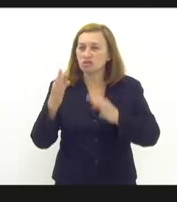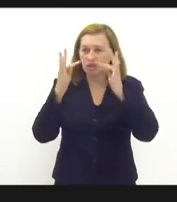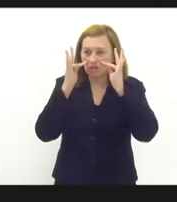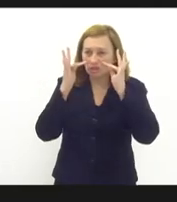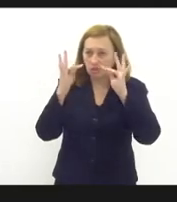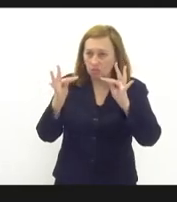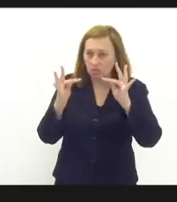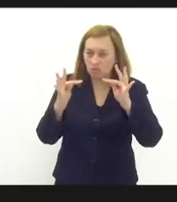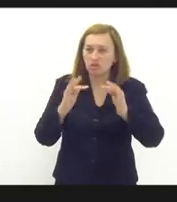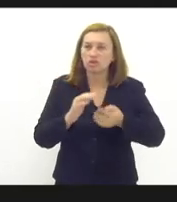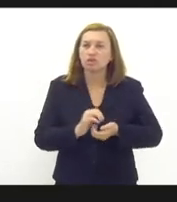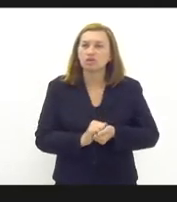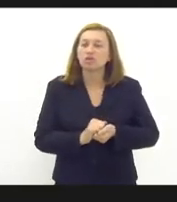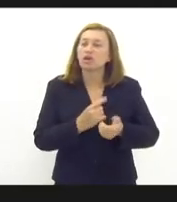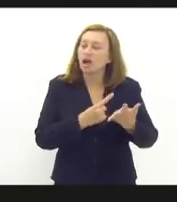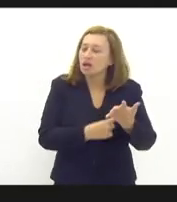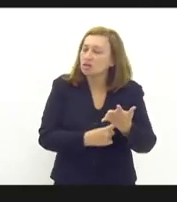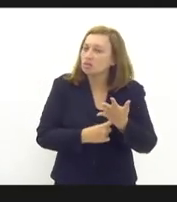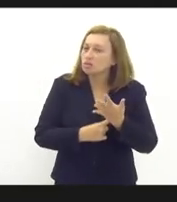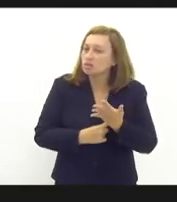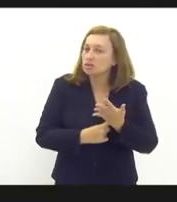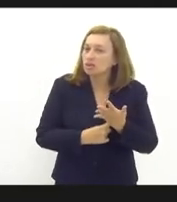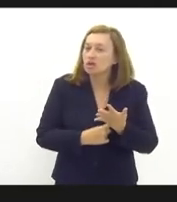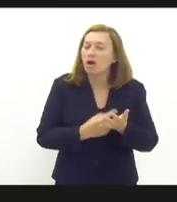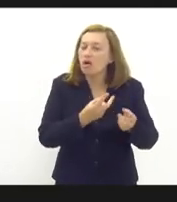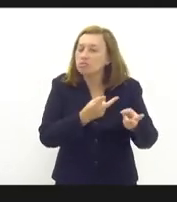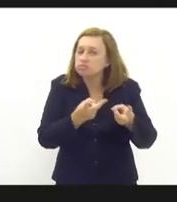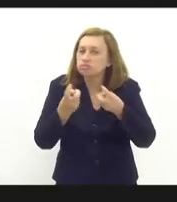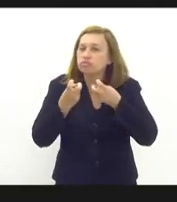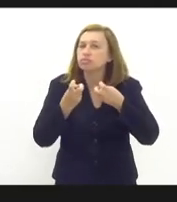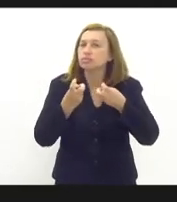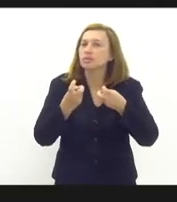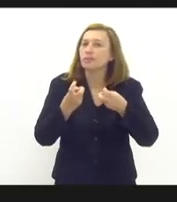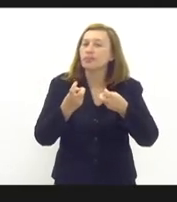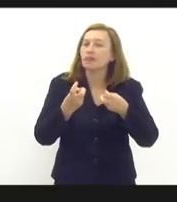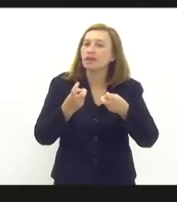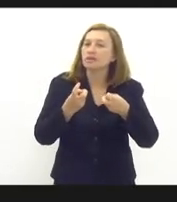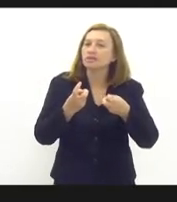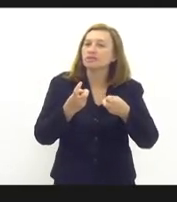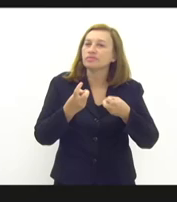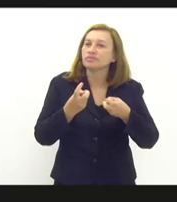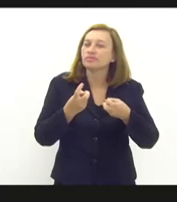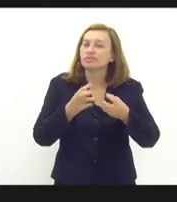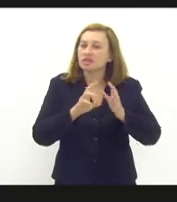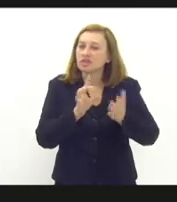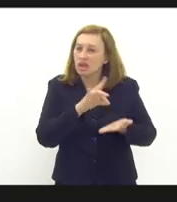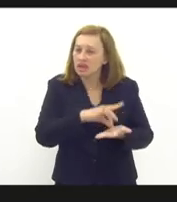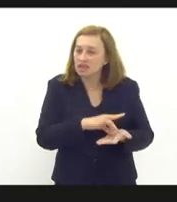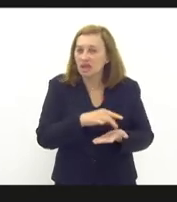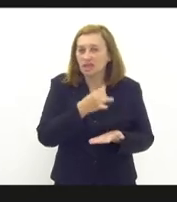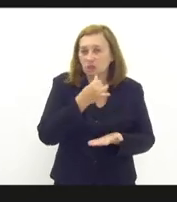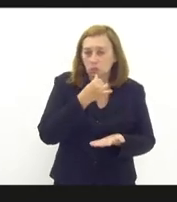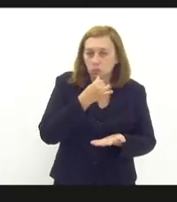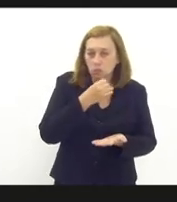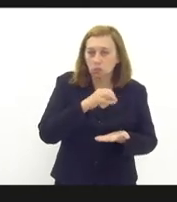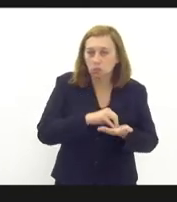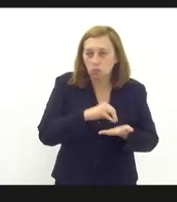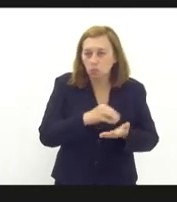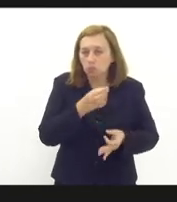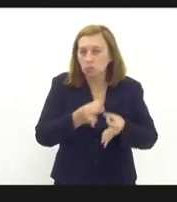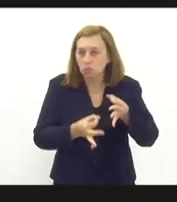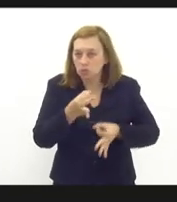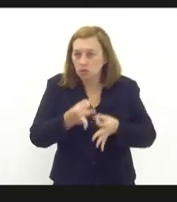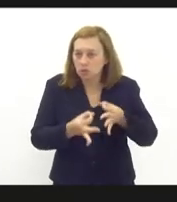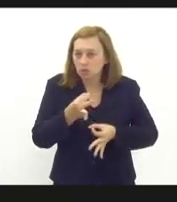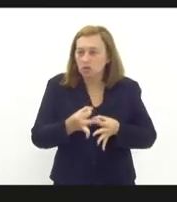testemunhas que muito nos ajudaram a perceber esta lamentável realidade. Essas injustiças que foram